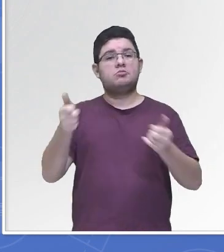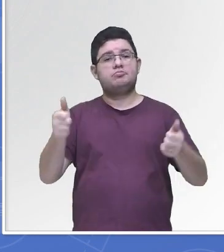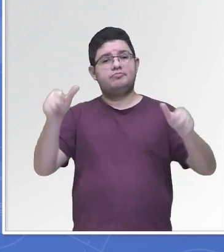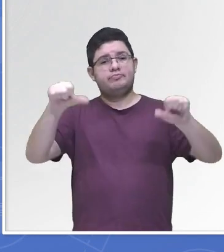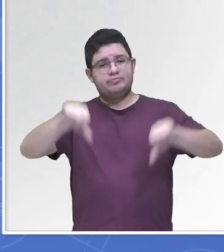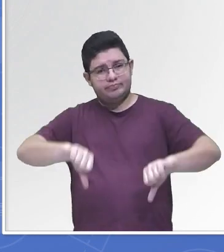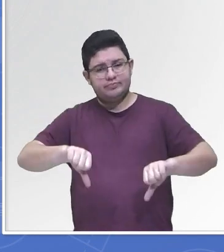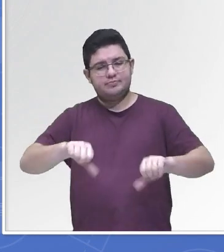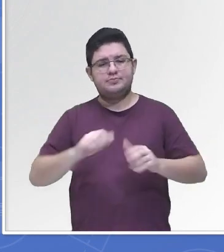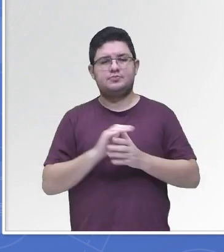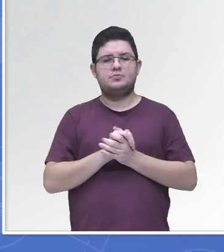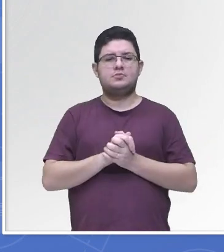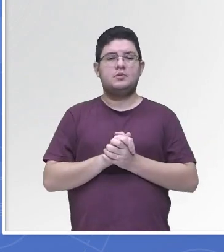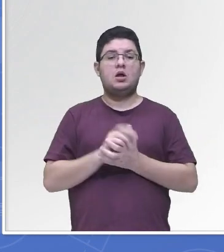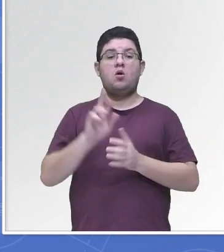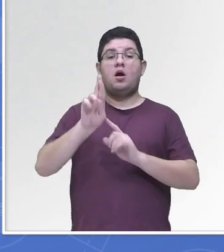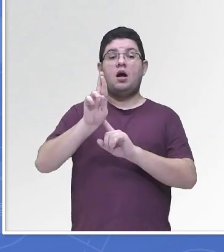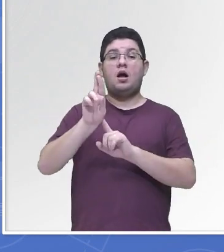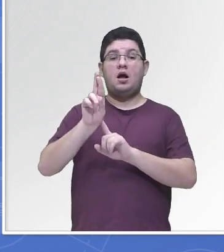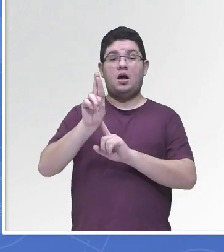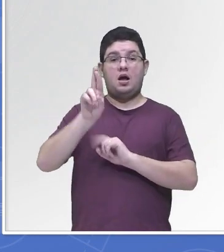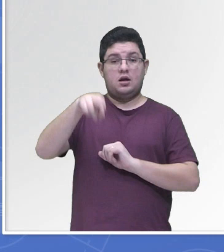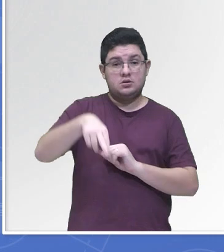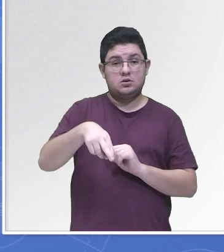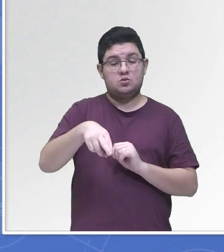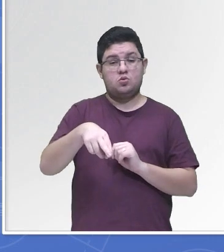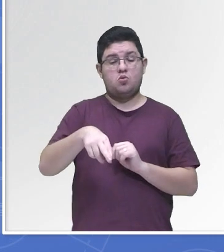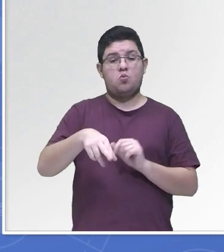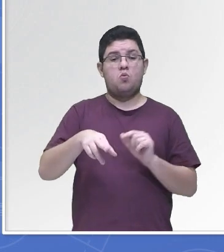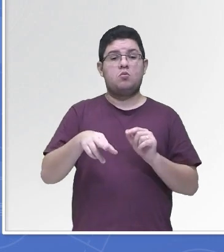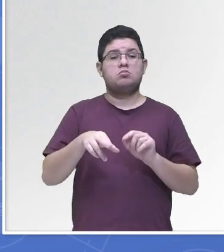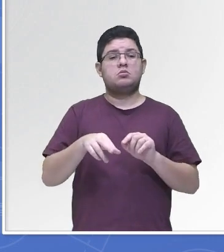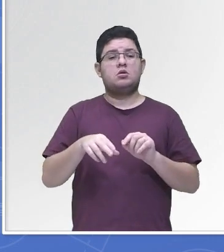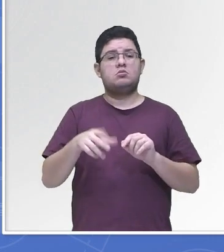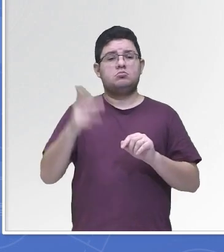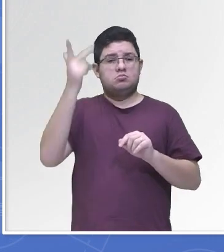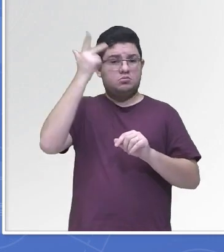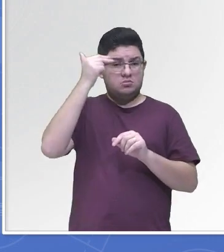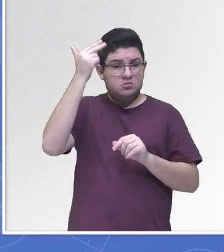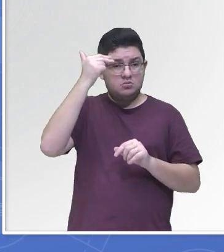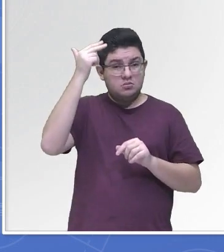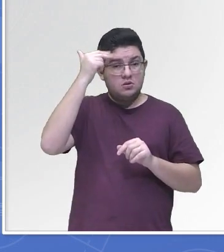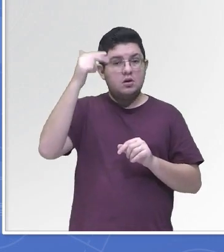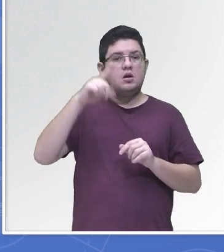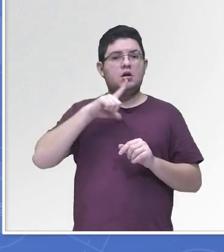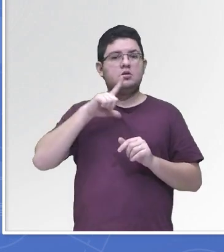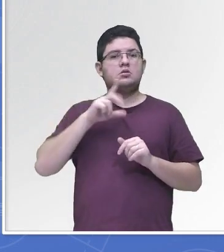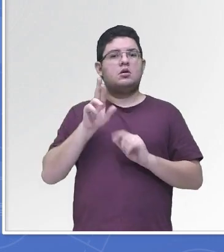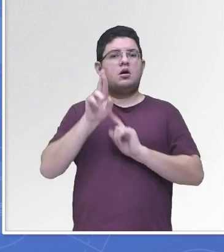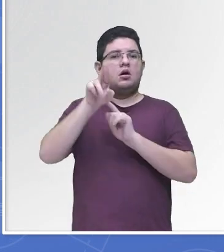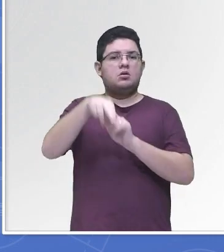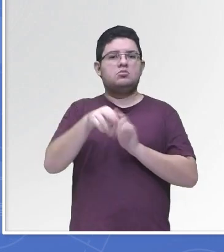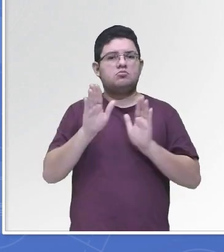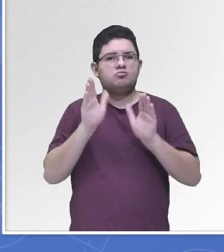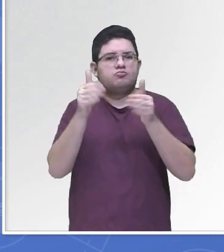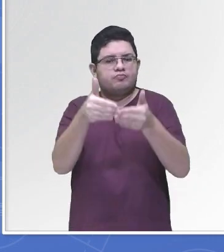que normalmente ela é exaltada, tradicionalmente ela é exaltada,